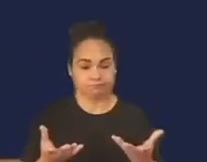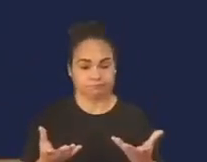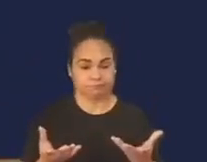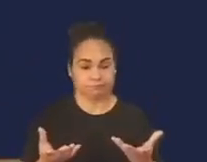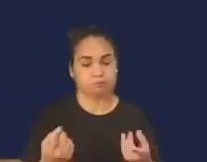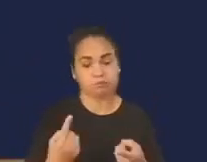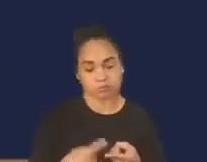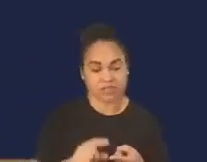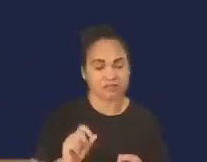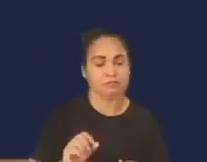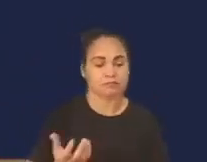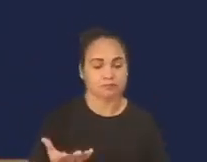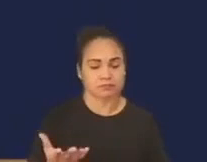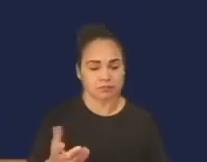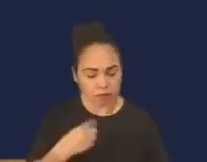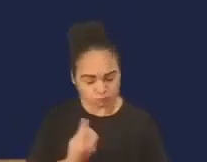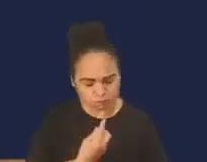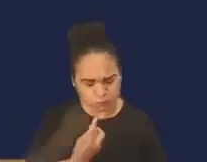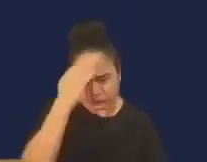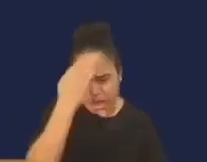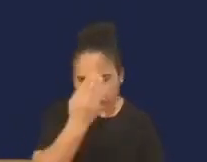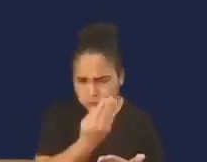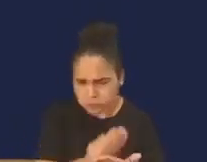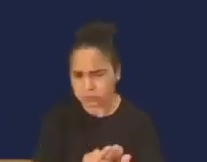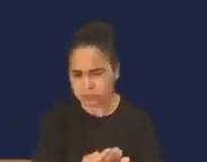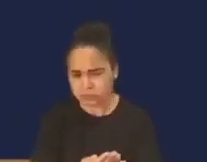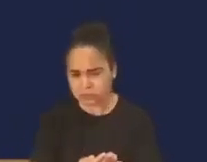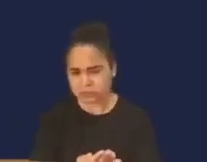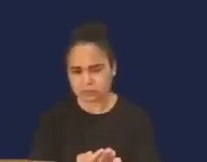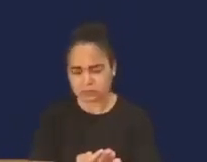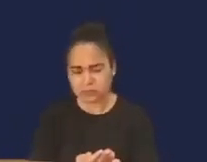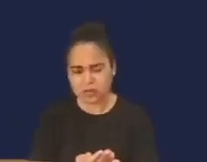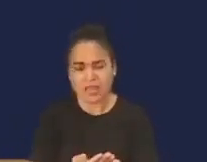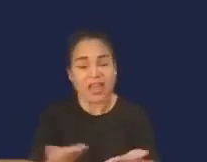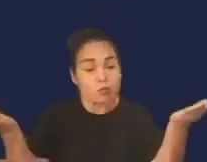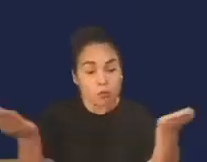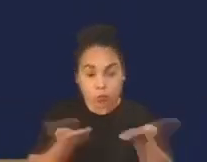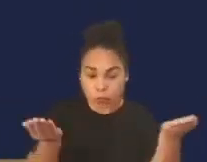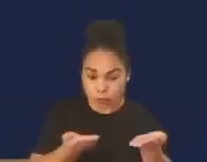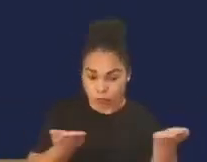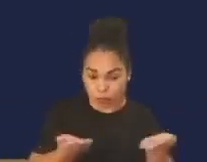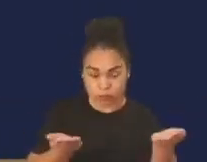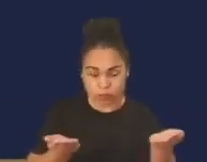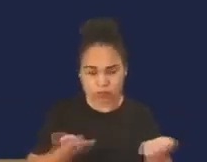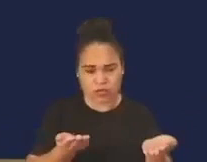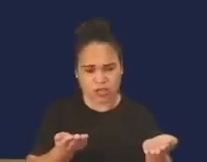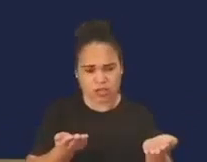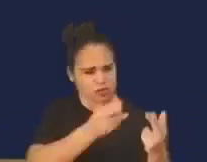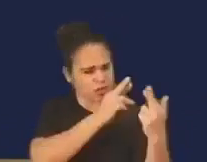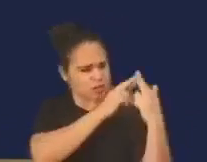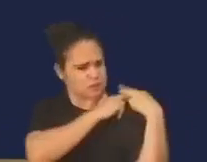carbono. Nós acreditamos que nós temos que agir agora e que é nosso papel do setor